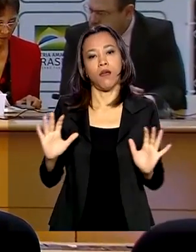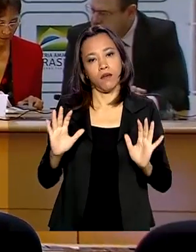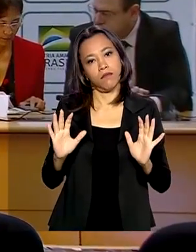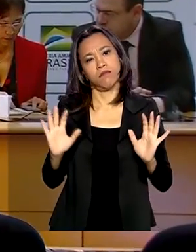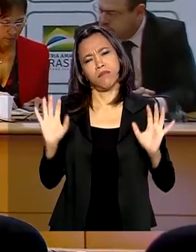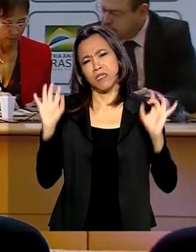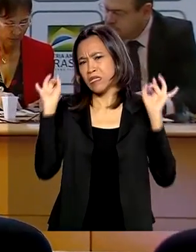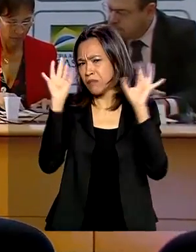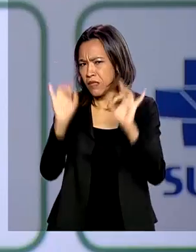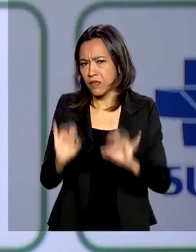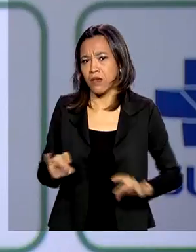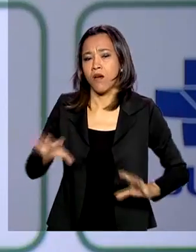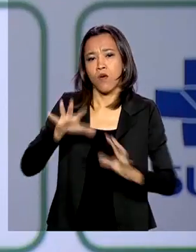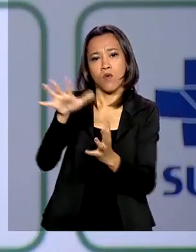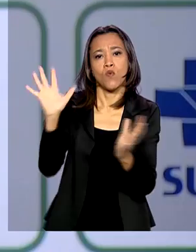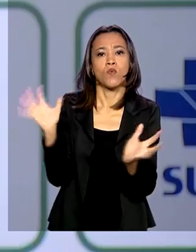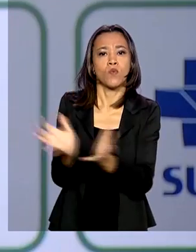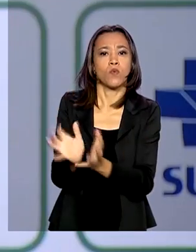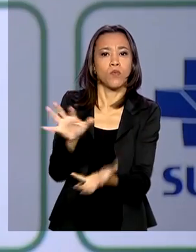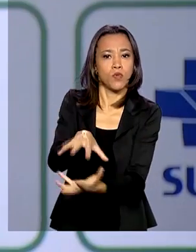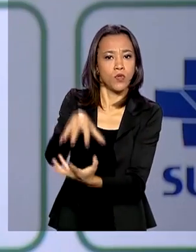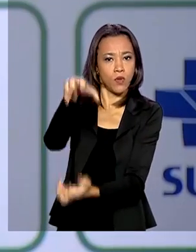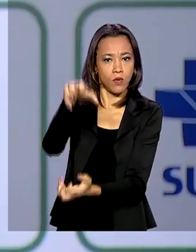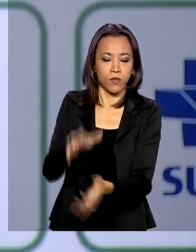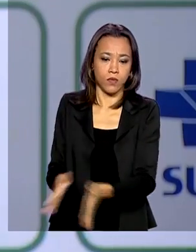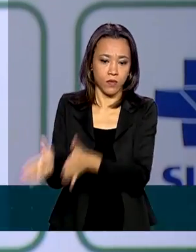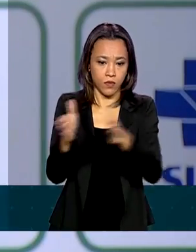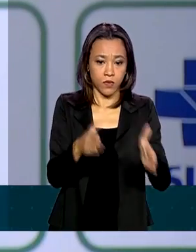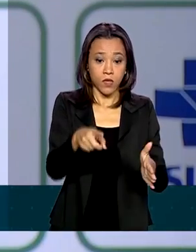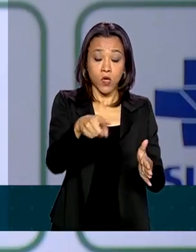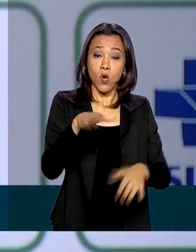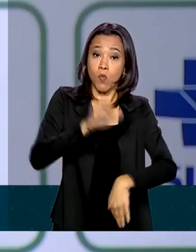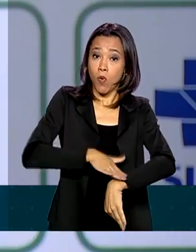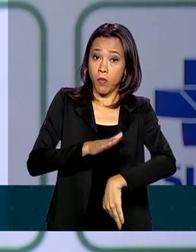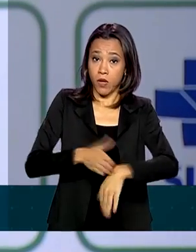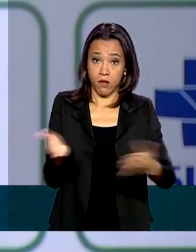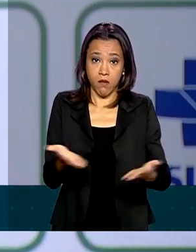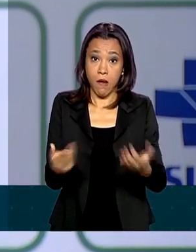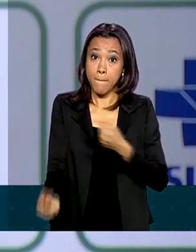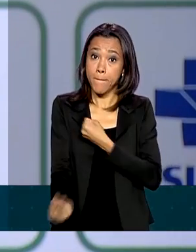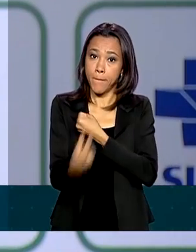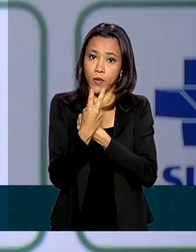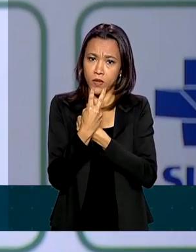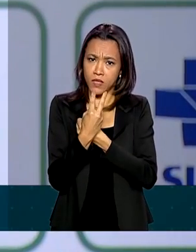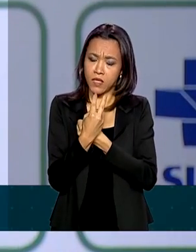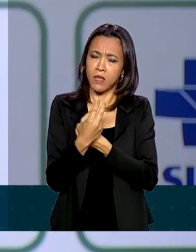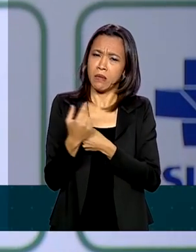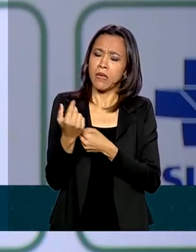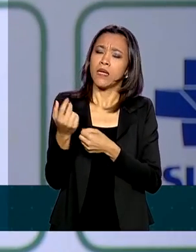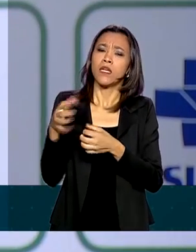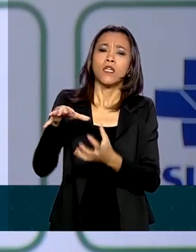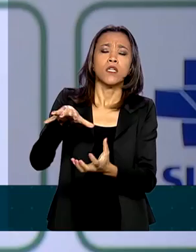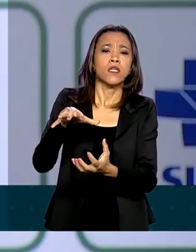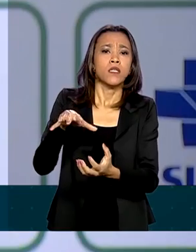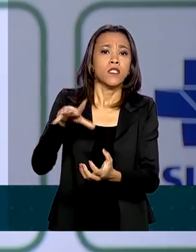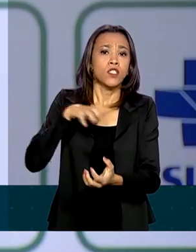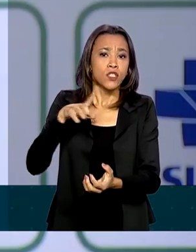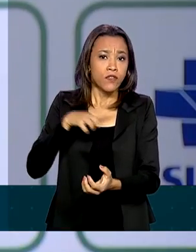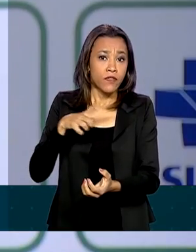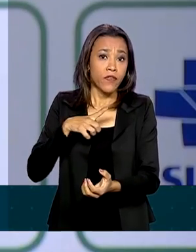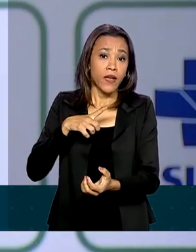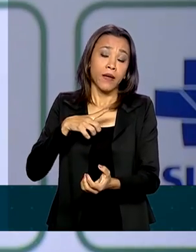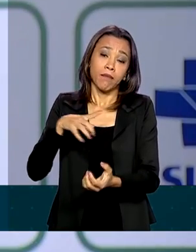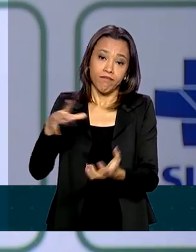com os idosos. O momento agora é de proteção. Quanto menos idosos nós tivermos com